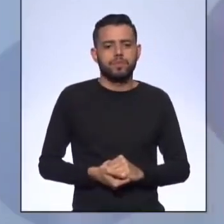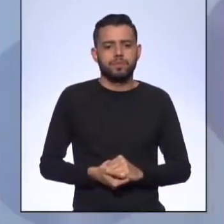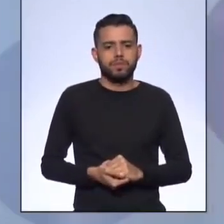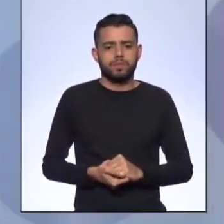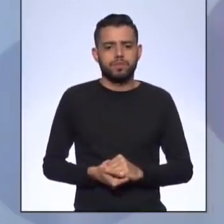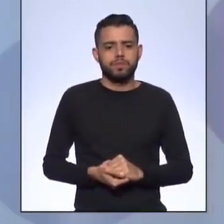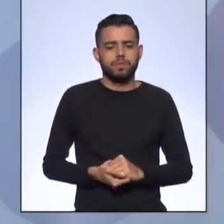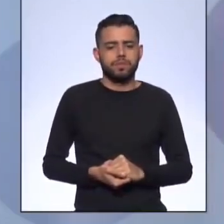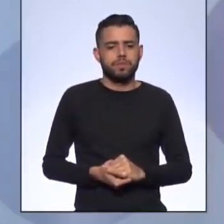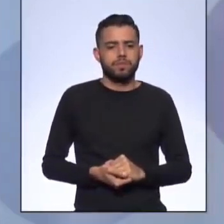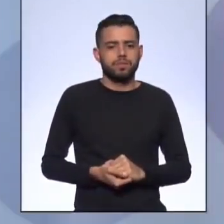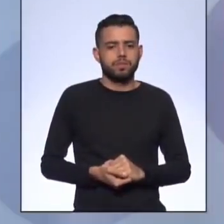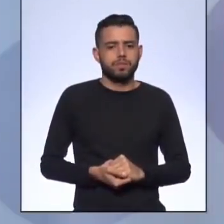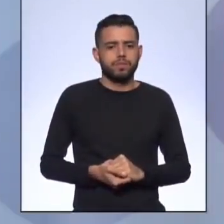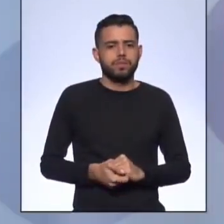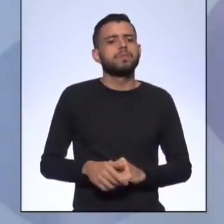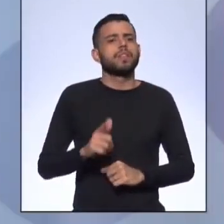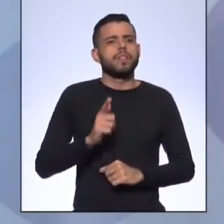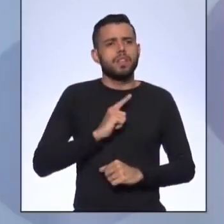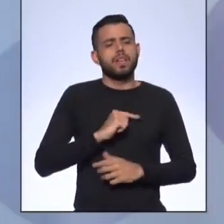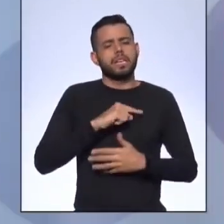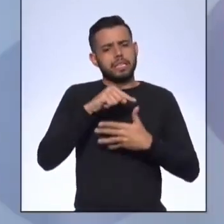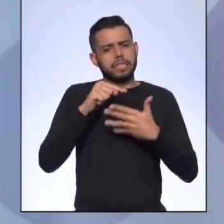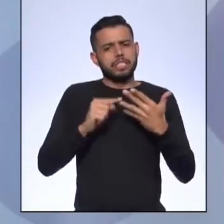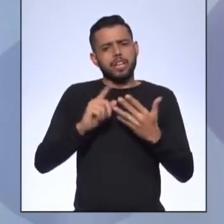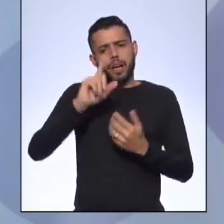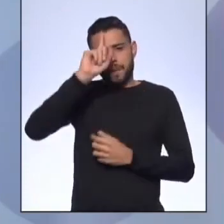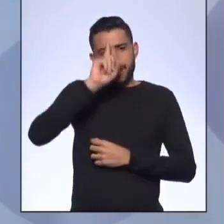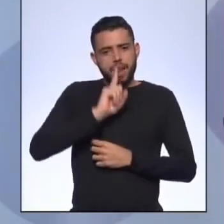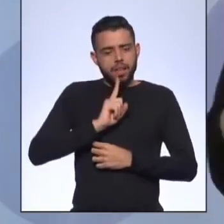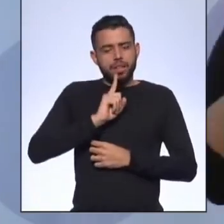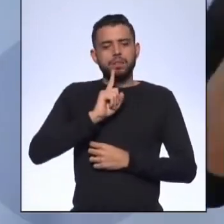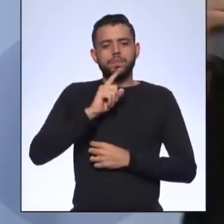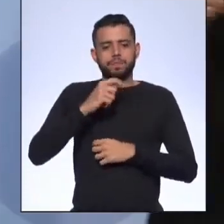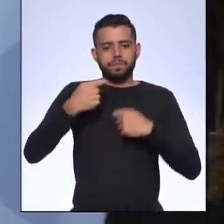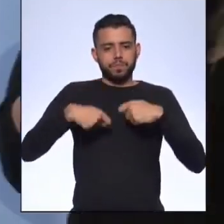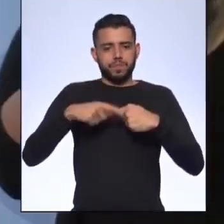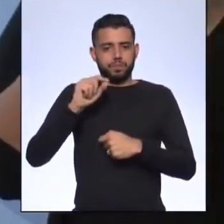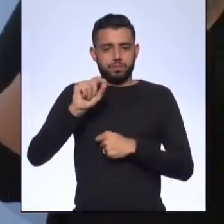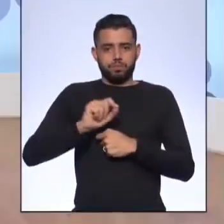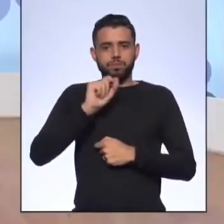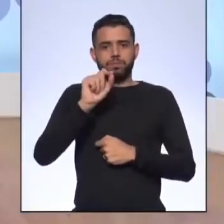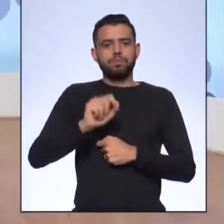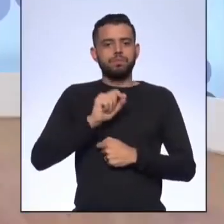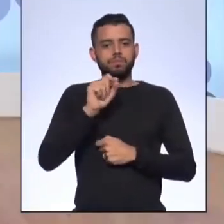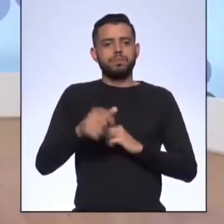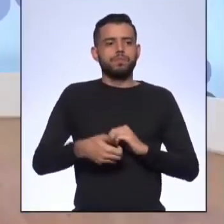ter, né, a característica amarela, ele precisa ter